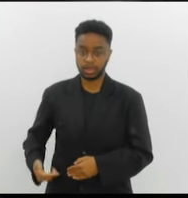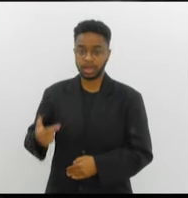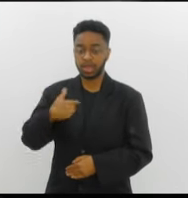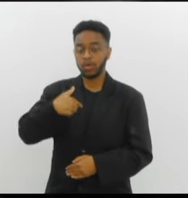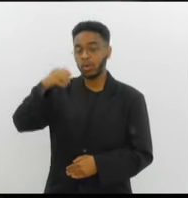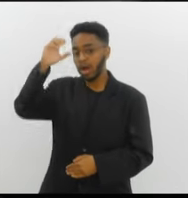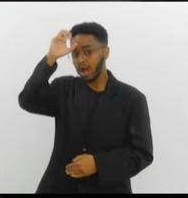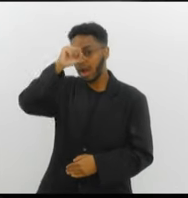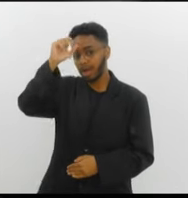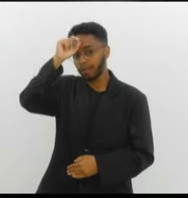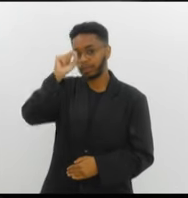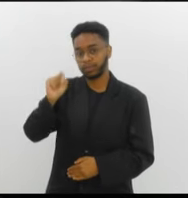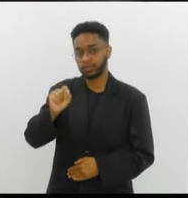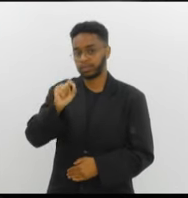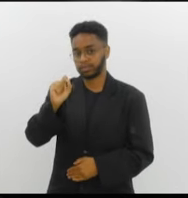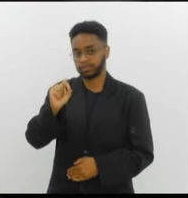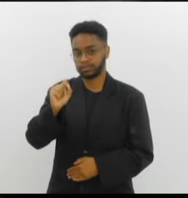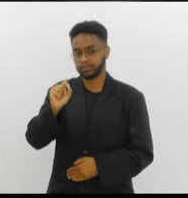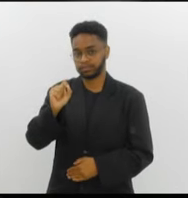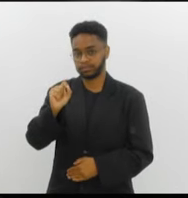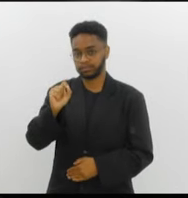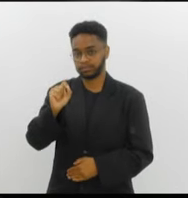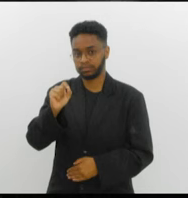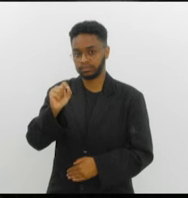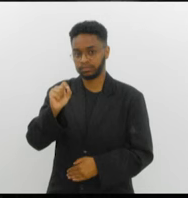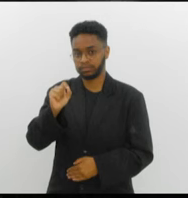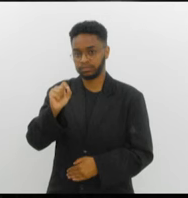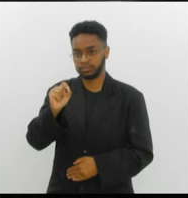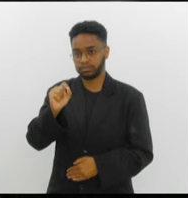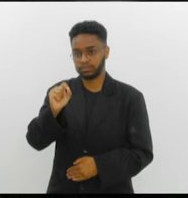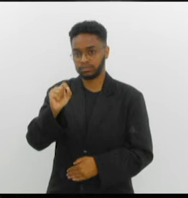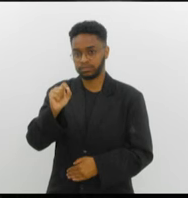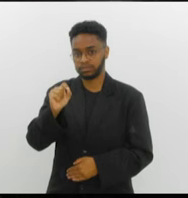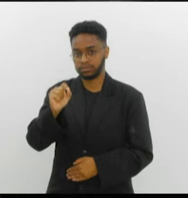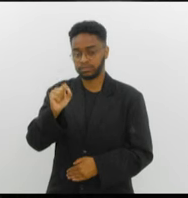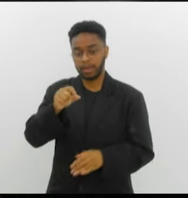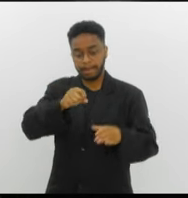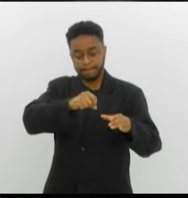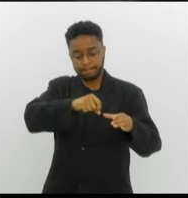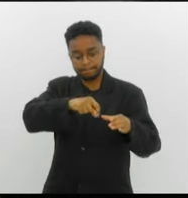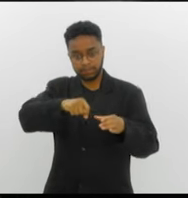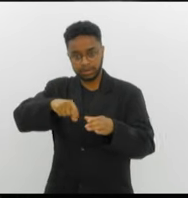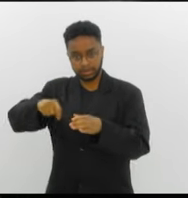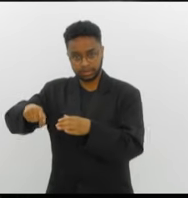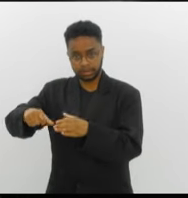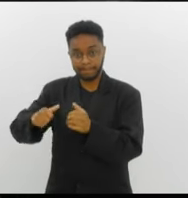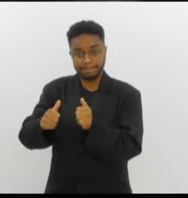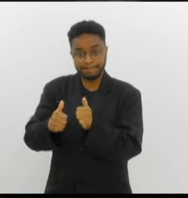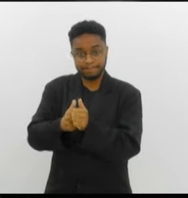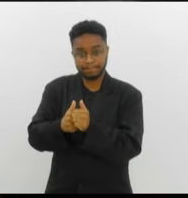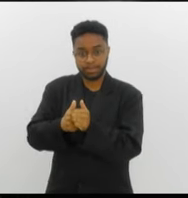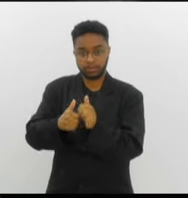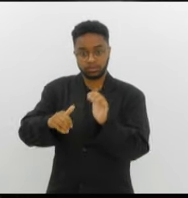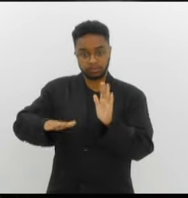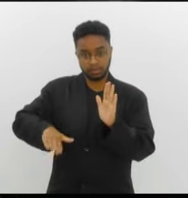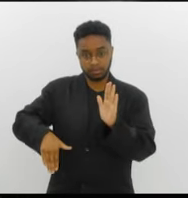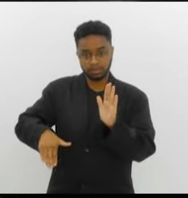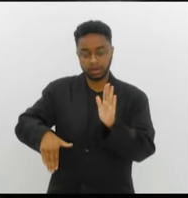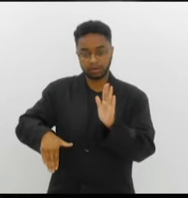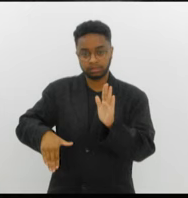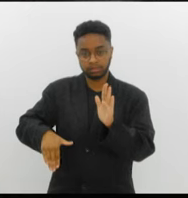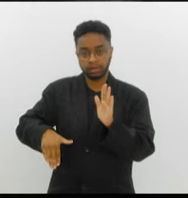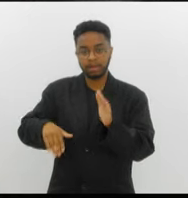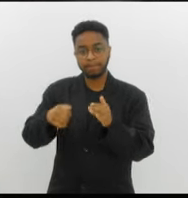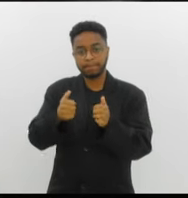aprendi que vegetar, isto é, plantar nas encostas,